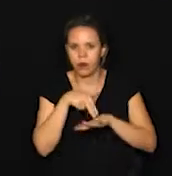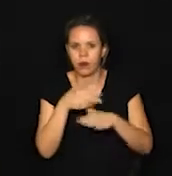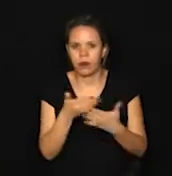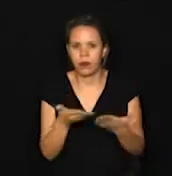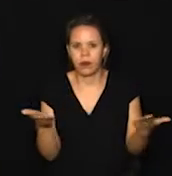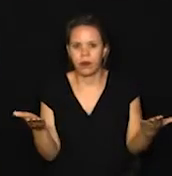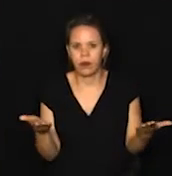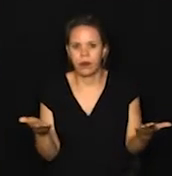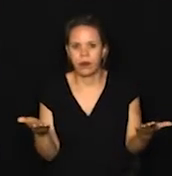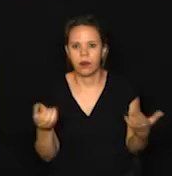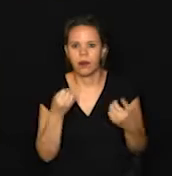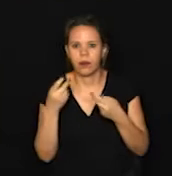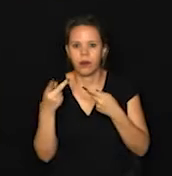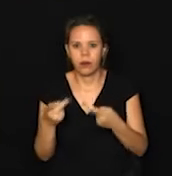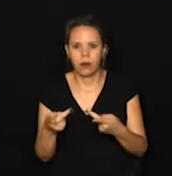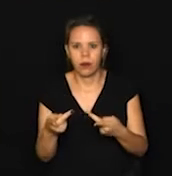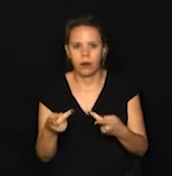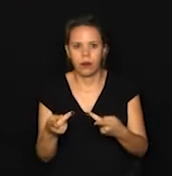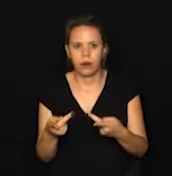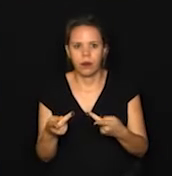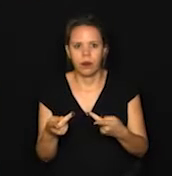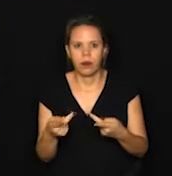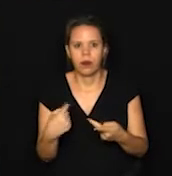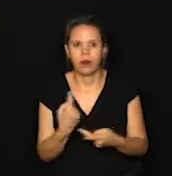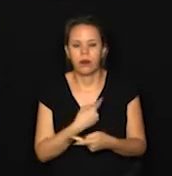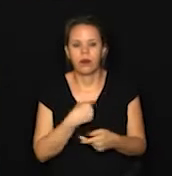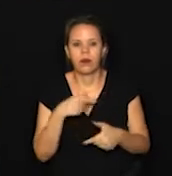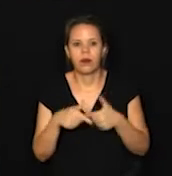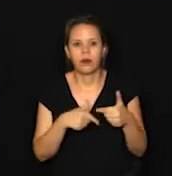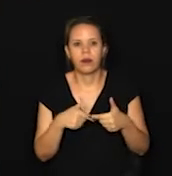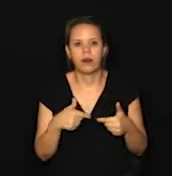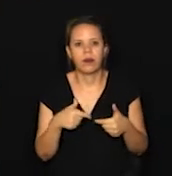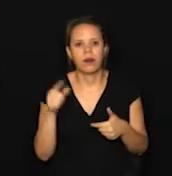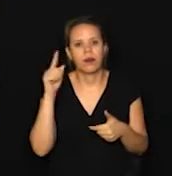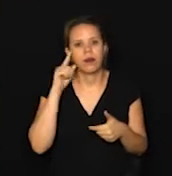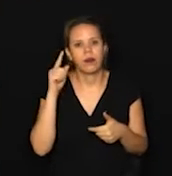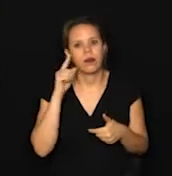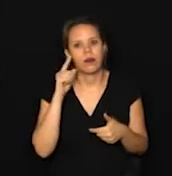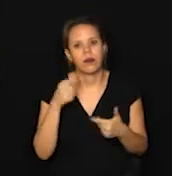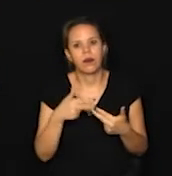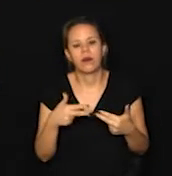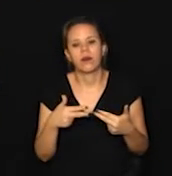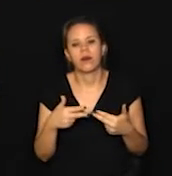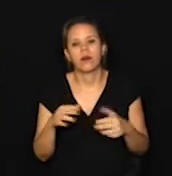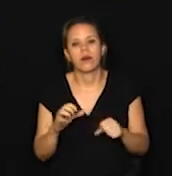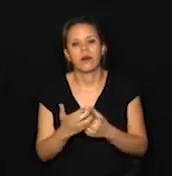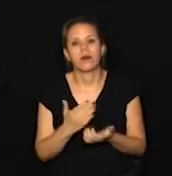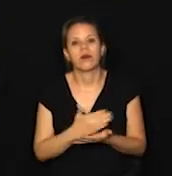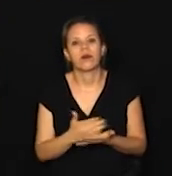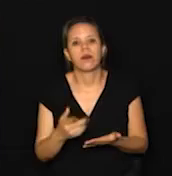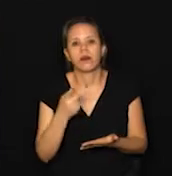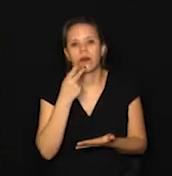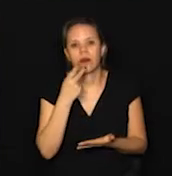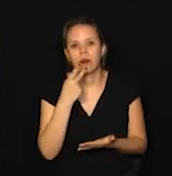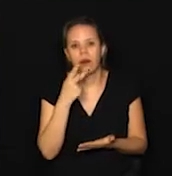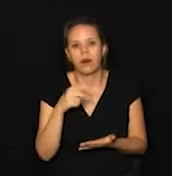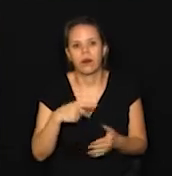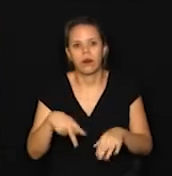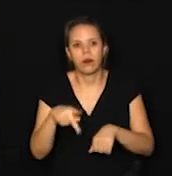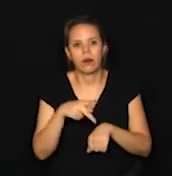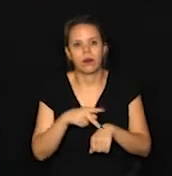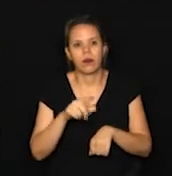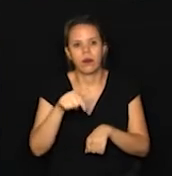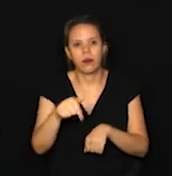estúdios. Seja bem-vinda e naquela nossa atualização diária de casos, a gente começa falando sobre o nosso país,